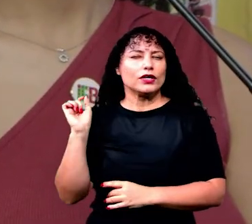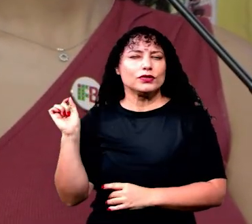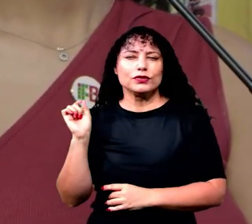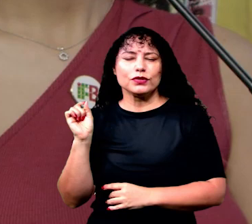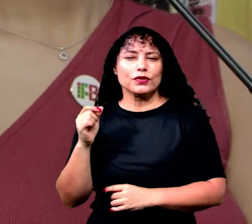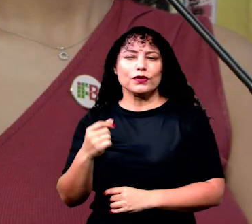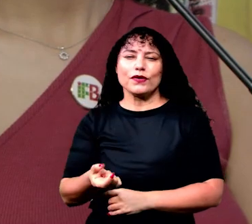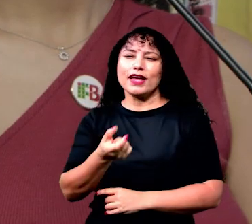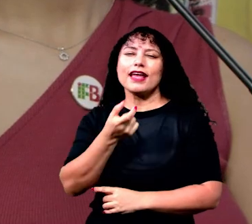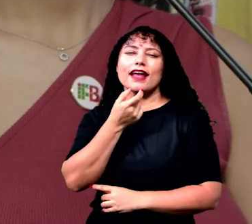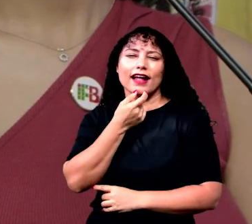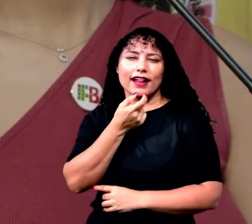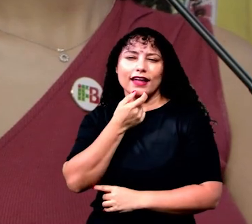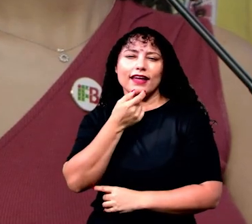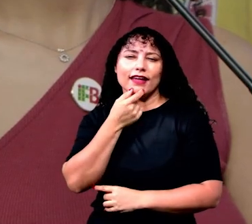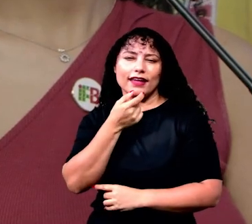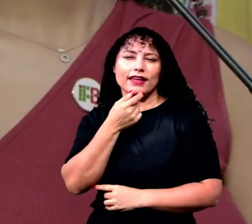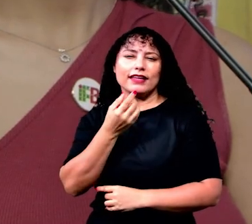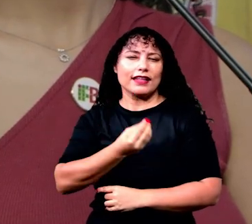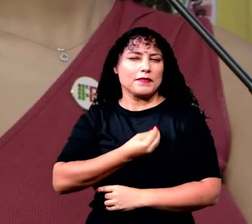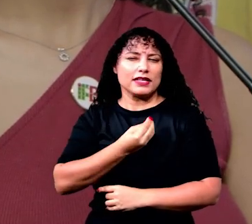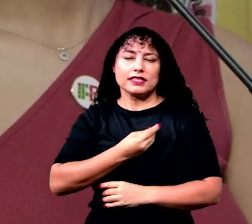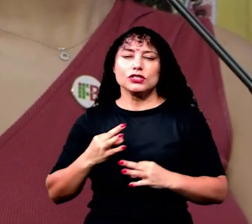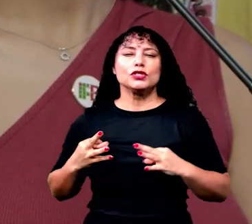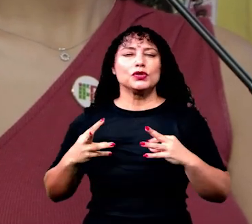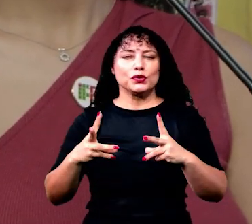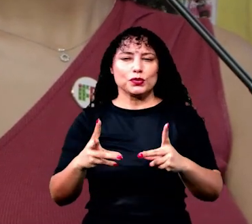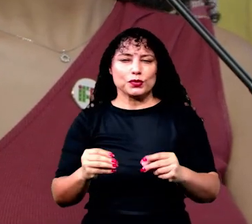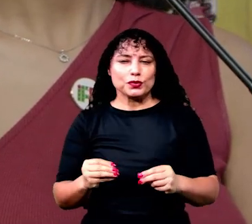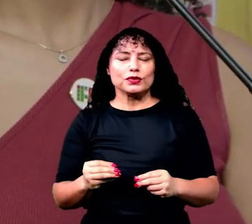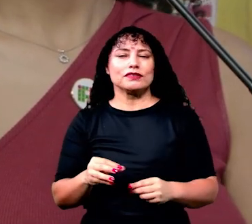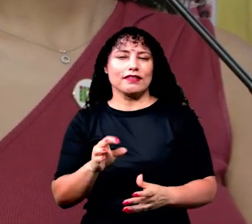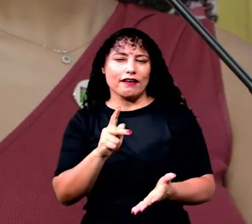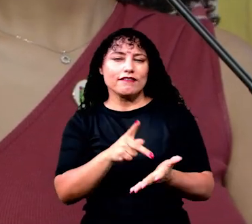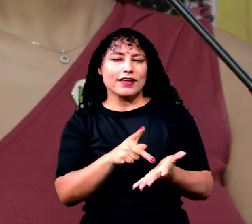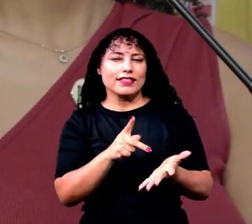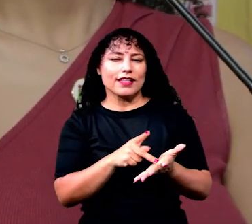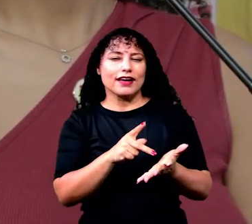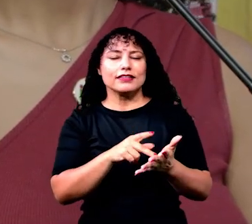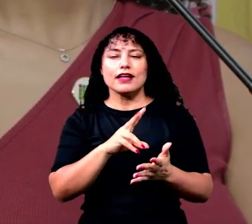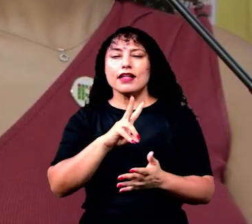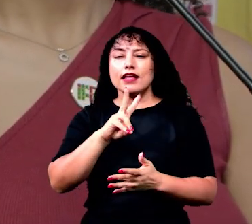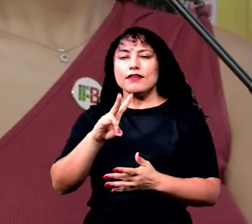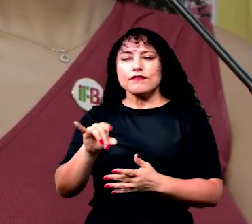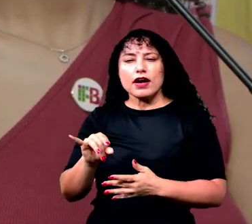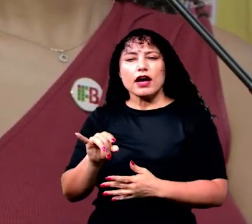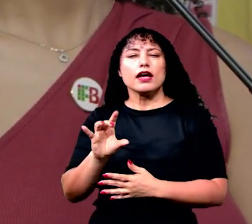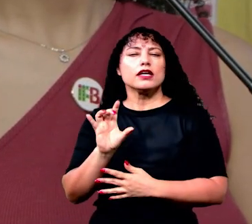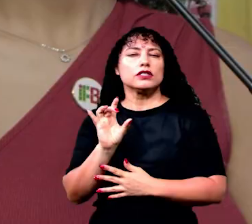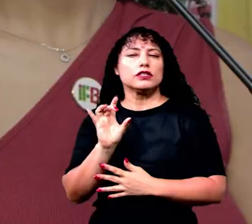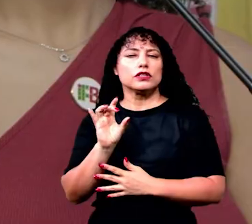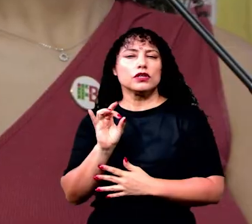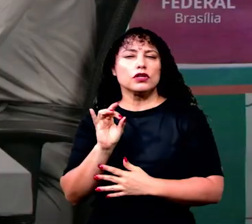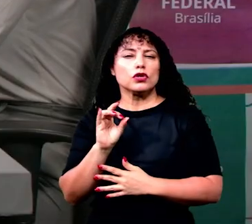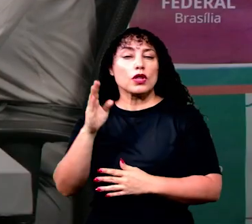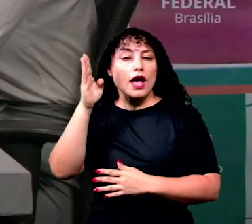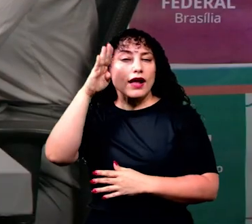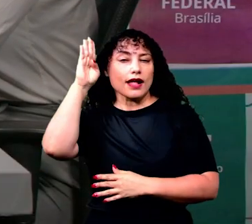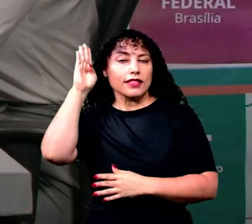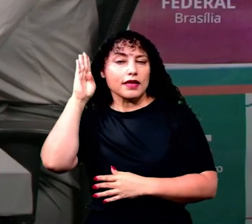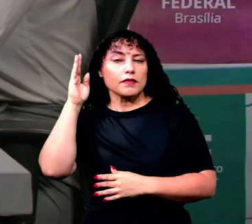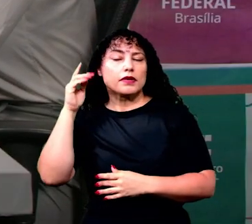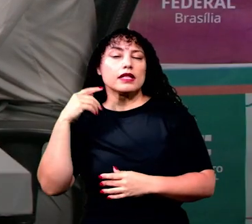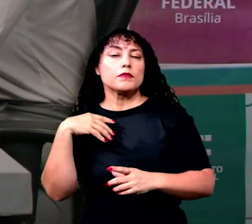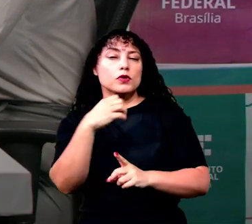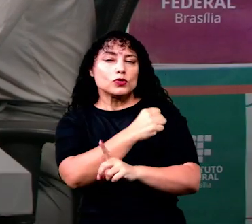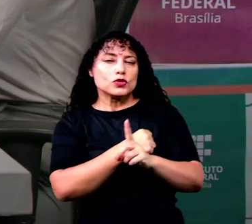que o inglês ele tá presente em tudo, né, na verdade. Ele vai não só do